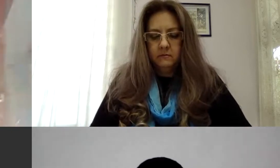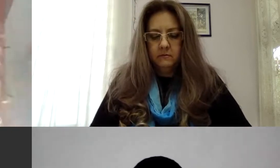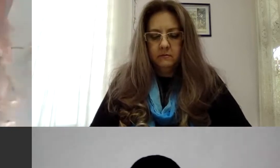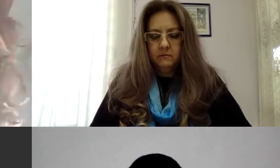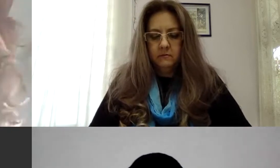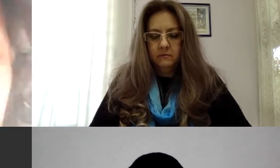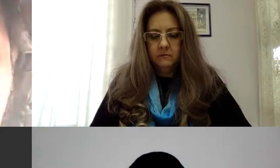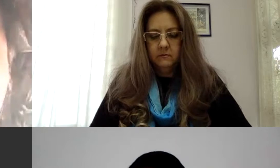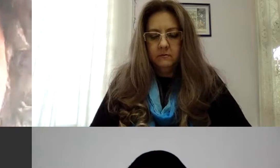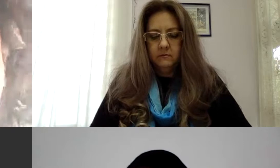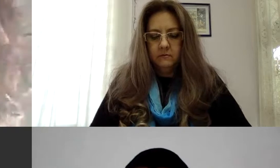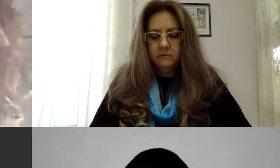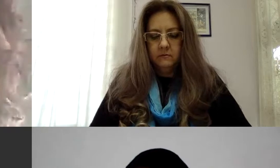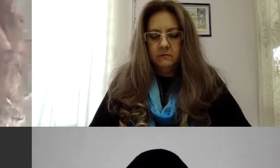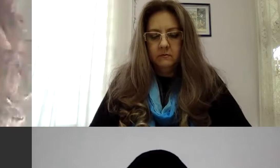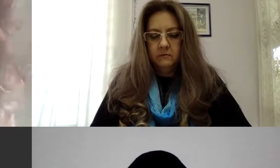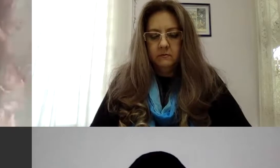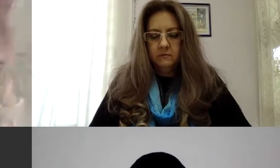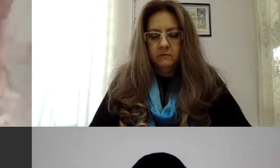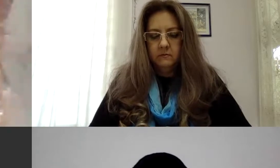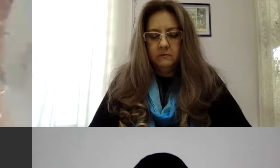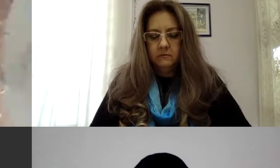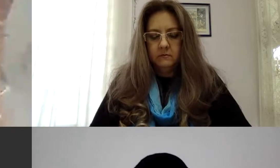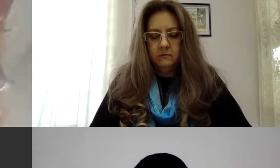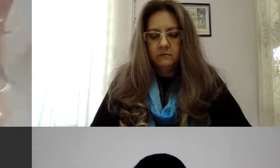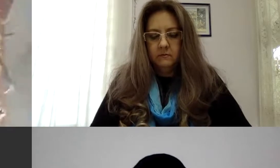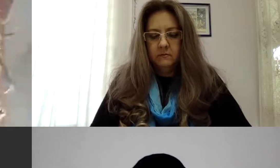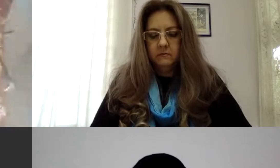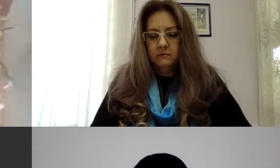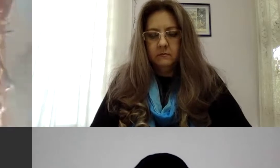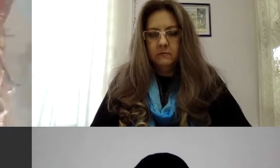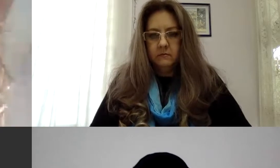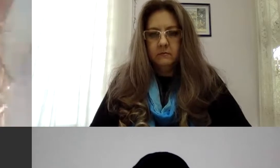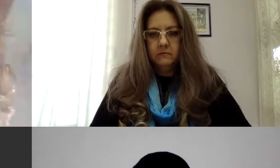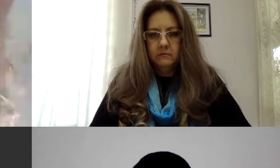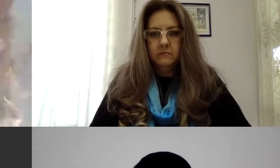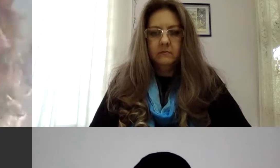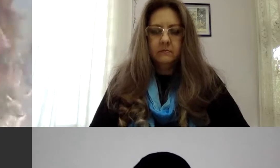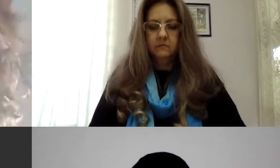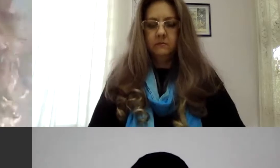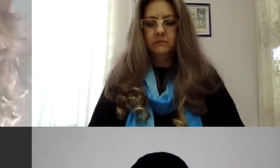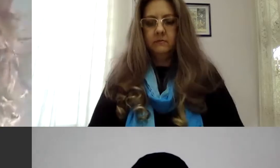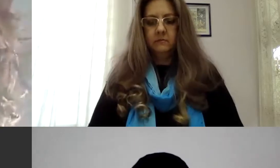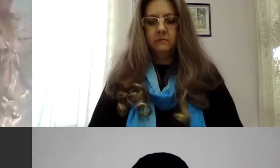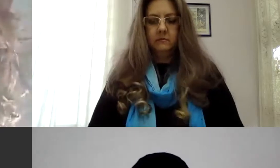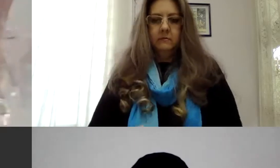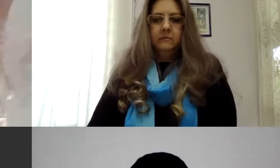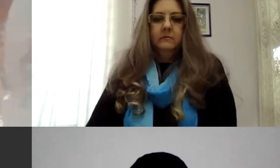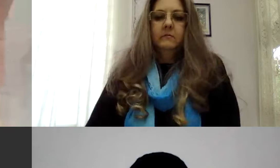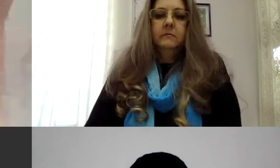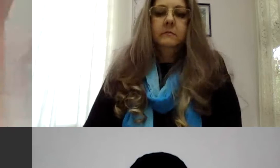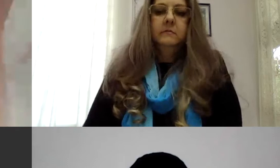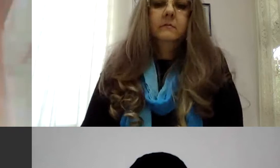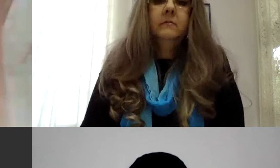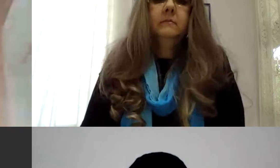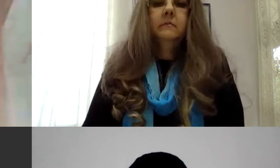democracia não significa mais eleger alguém a cada 4 anos, é algo útil para a sociedade, porque vai lhe evitar problemas.